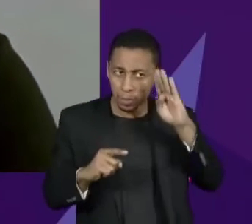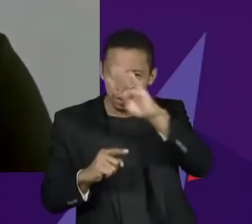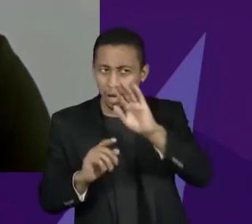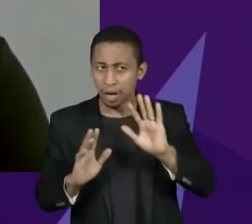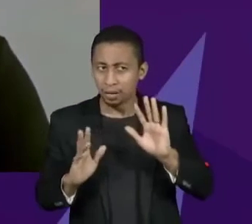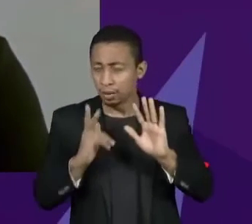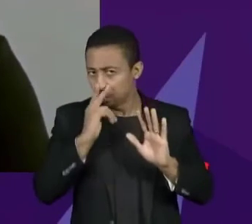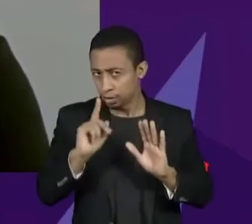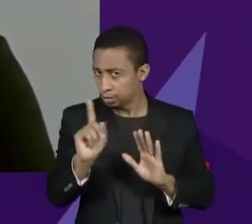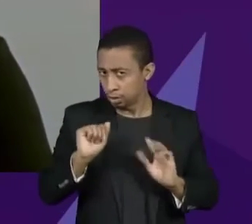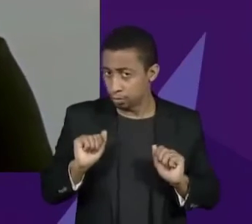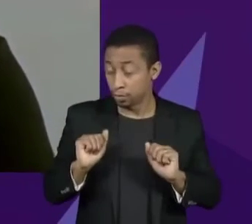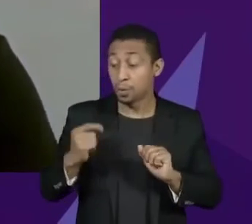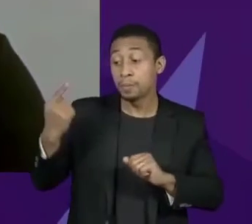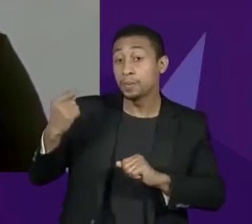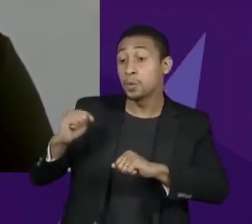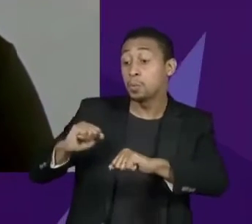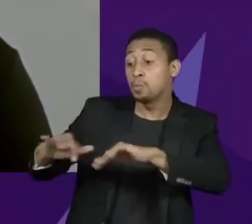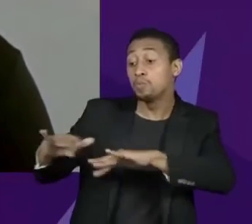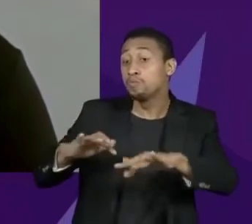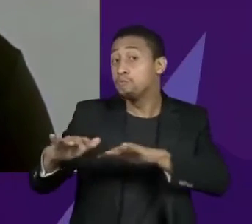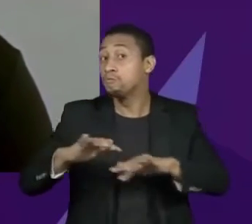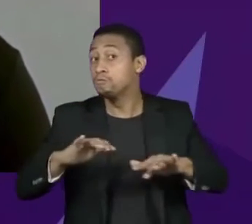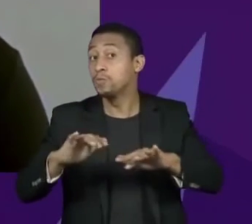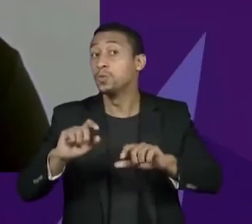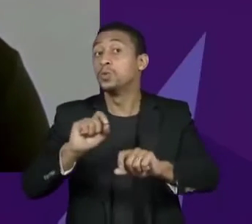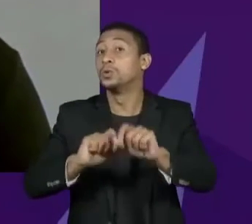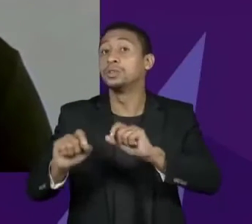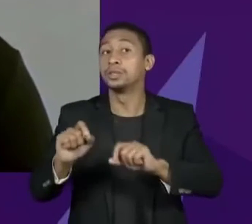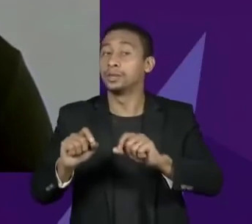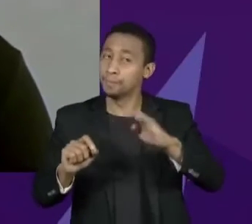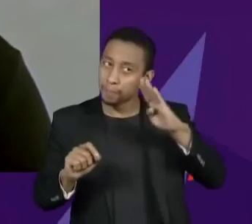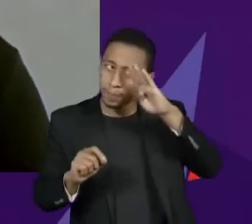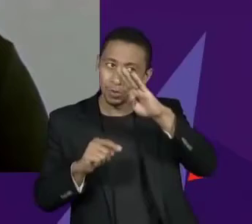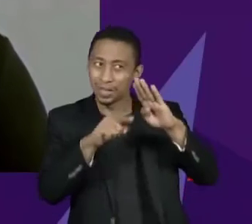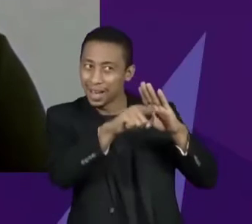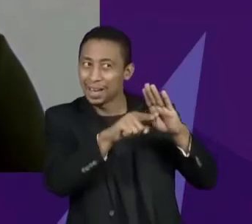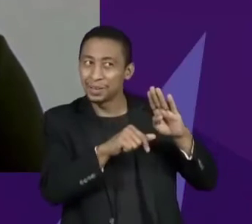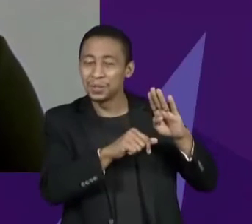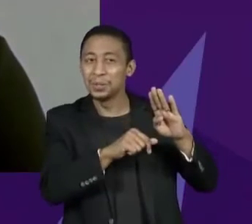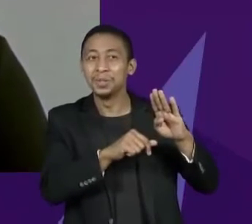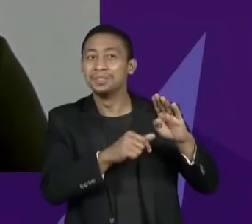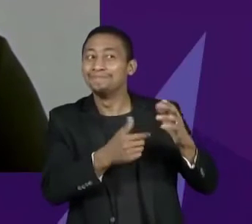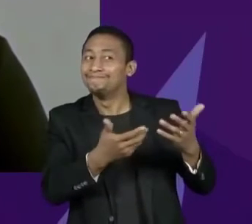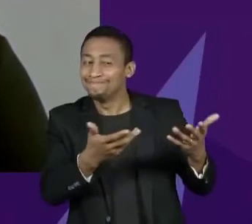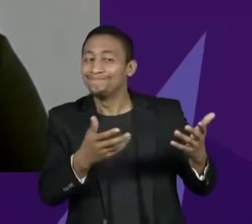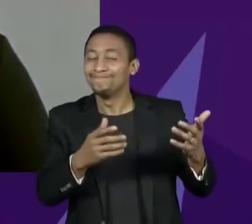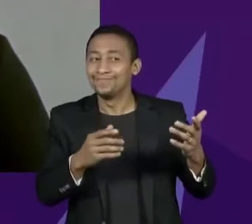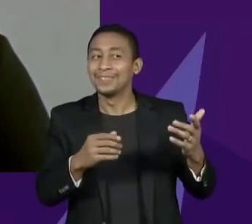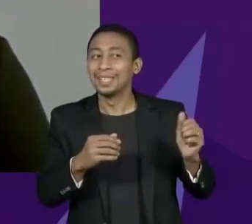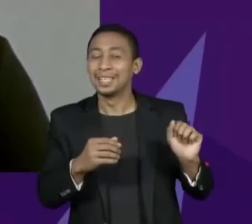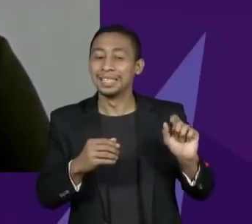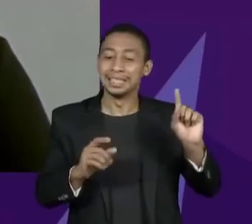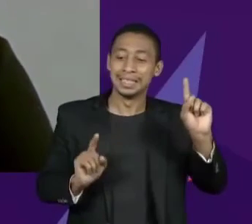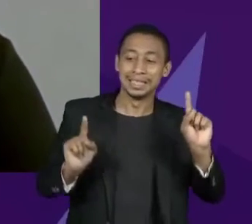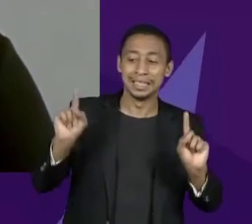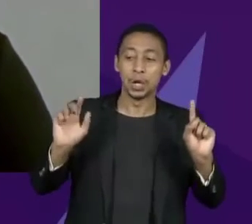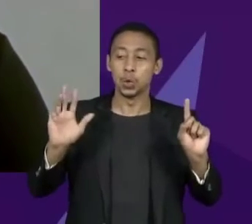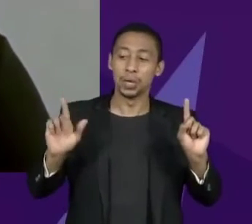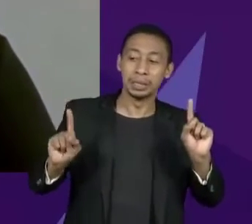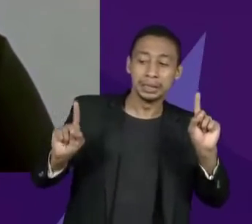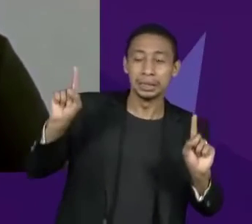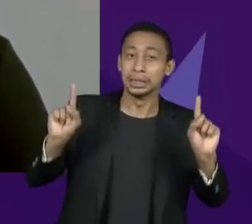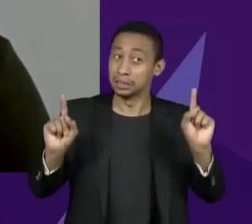que o primeiro movimento acabou o favoritismo do Bolsonaro. Nós teremos uma eleição disputada. No primeiro